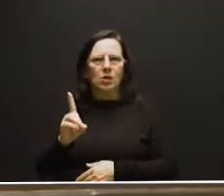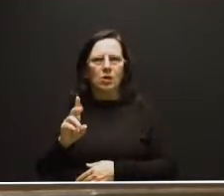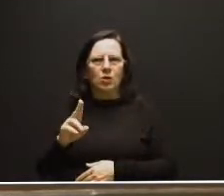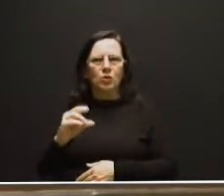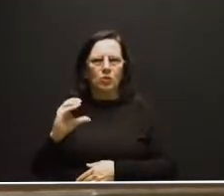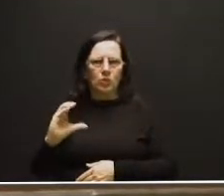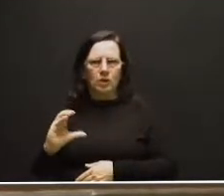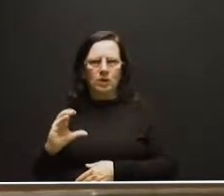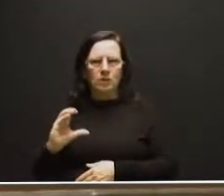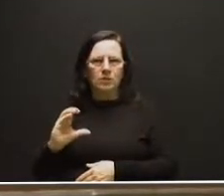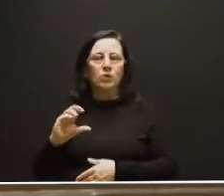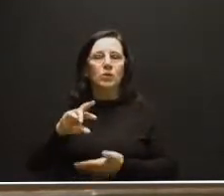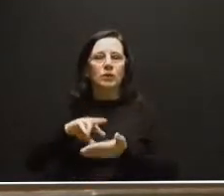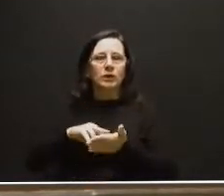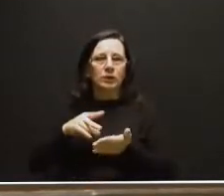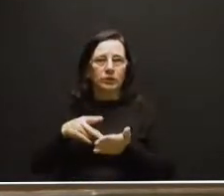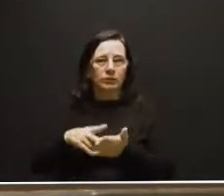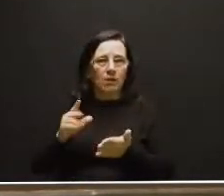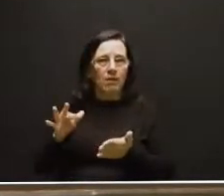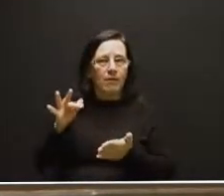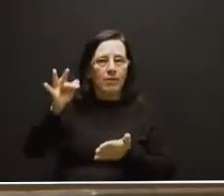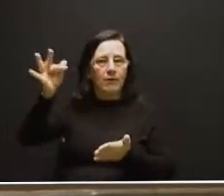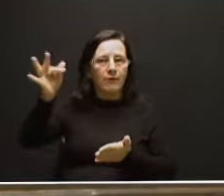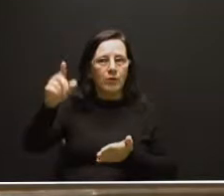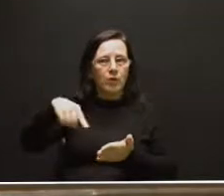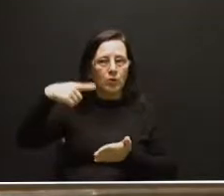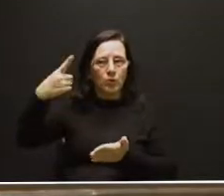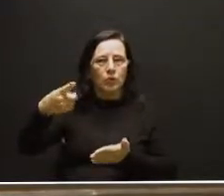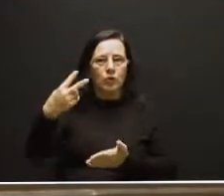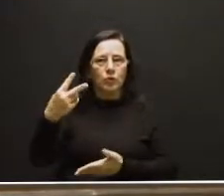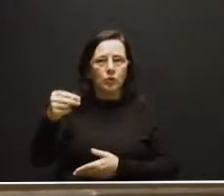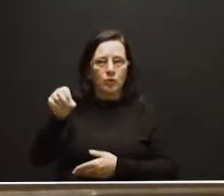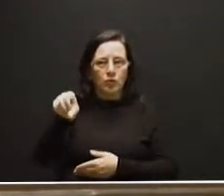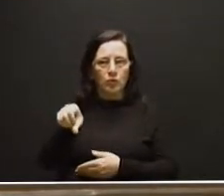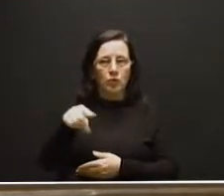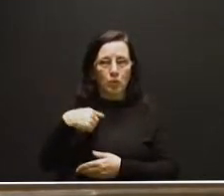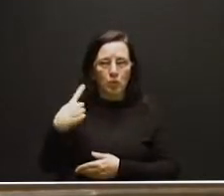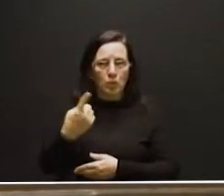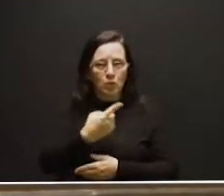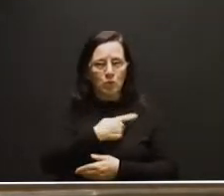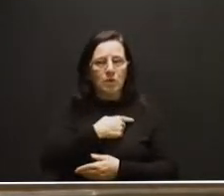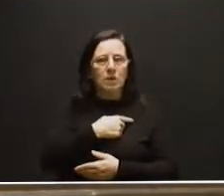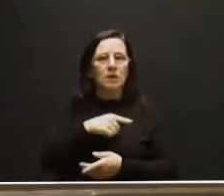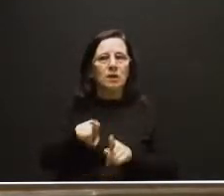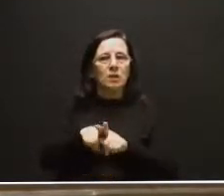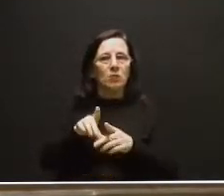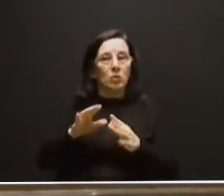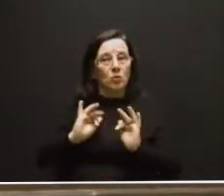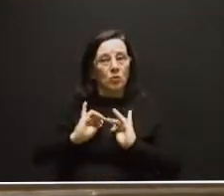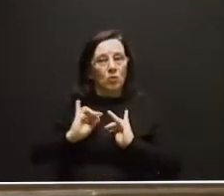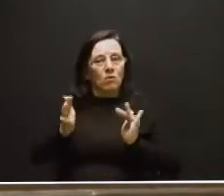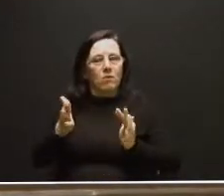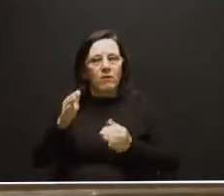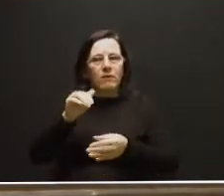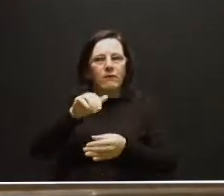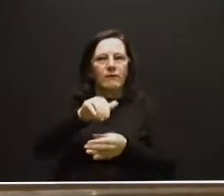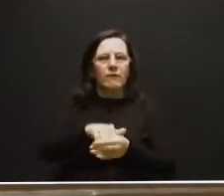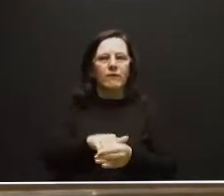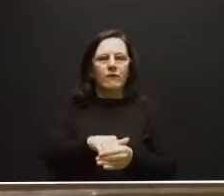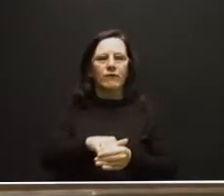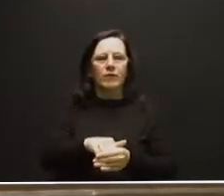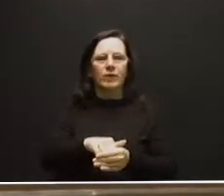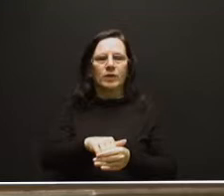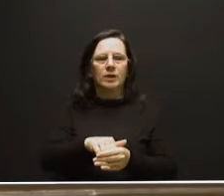conta ou seja lá na frente é ano que vem talvez todos nós sejamos constrangidos a votar né